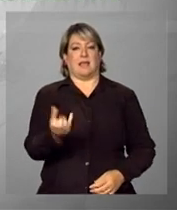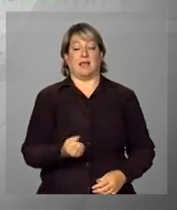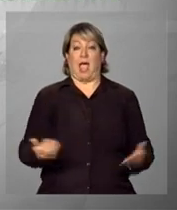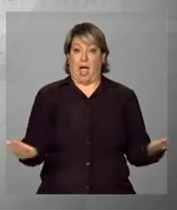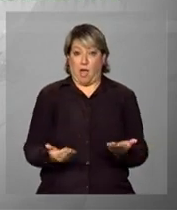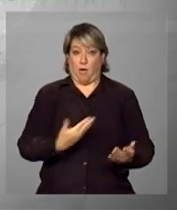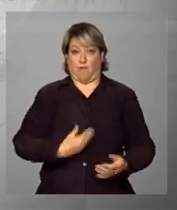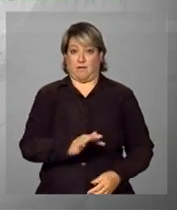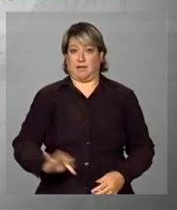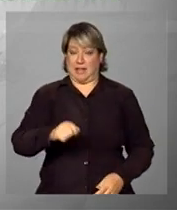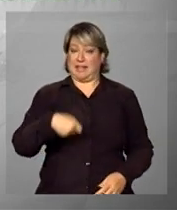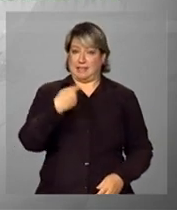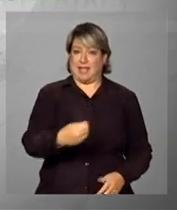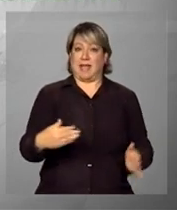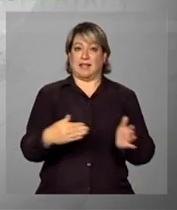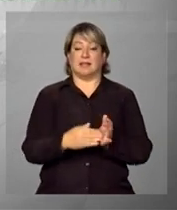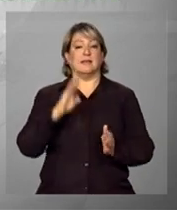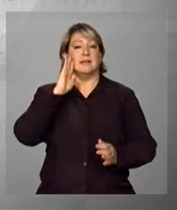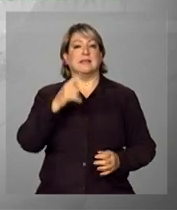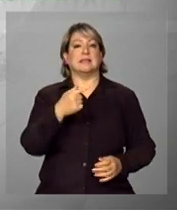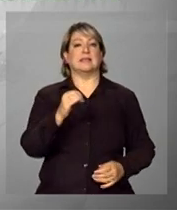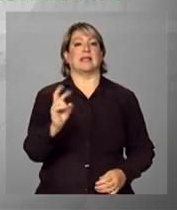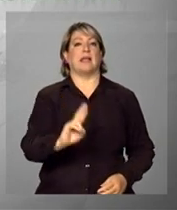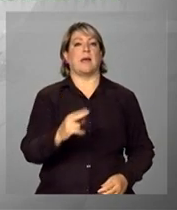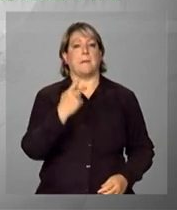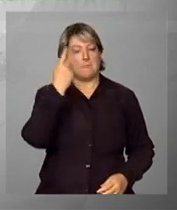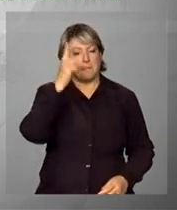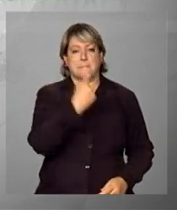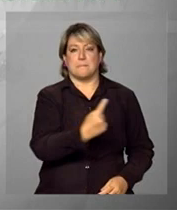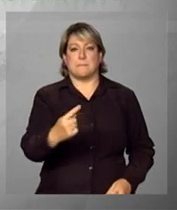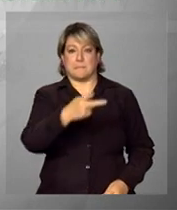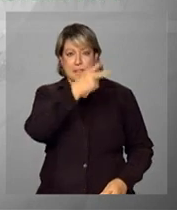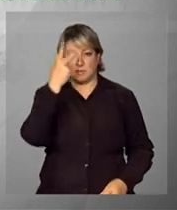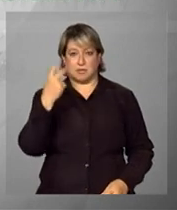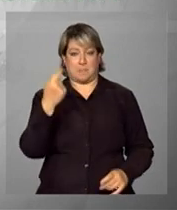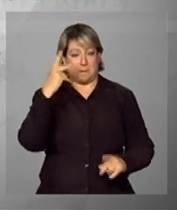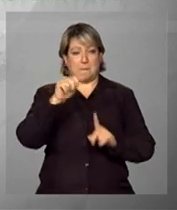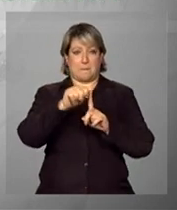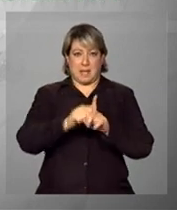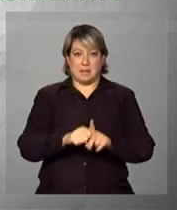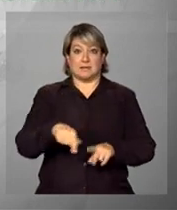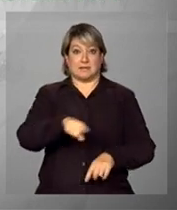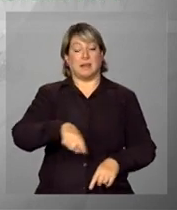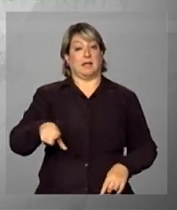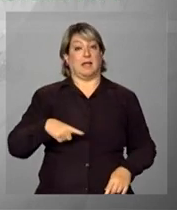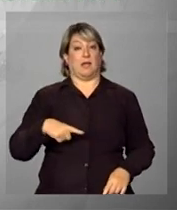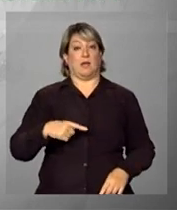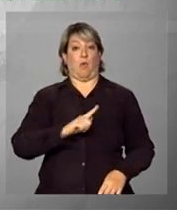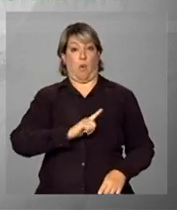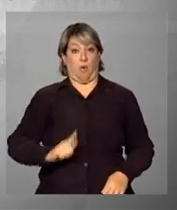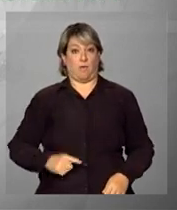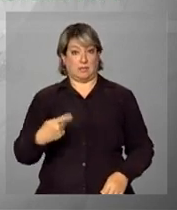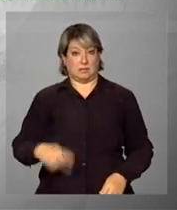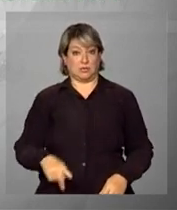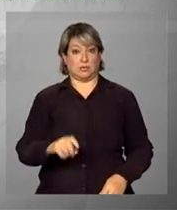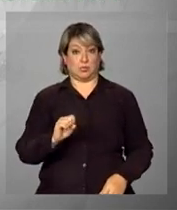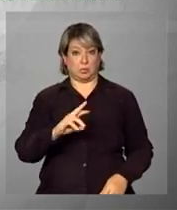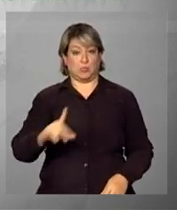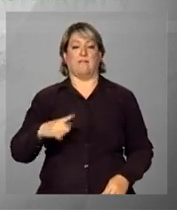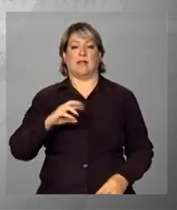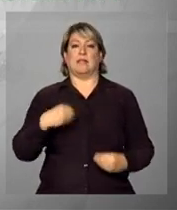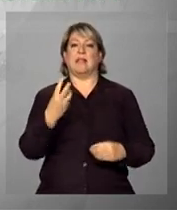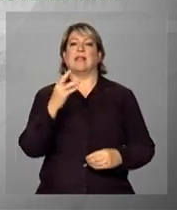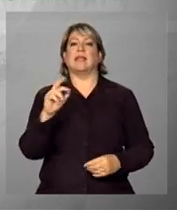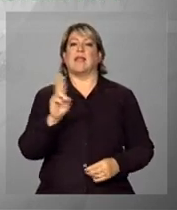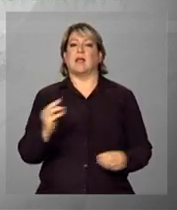governo federal garante no mínimo R$ 70 por mês por pessoa da família e o estado do Rio Grande do Sul vai dar outros